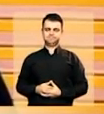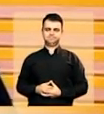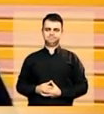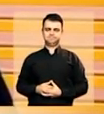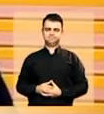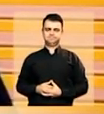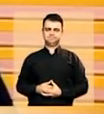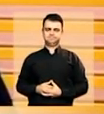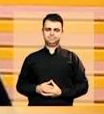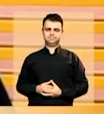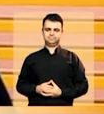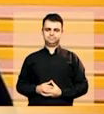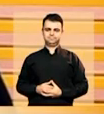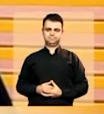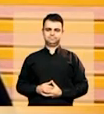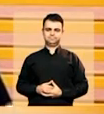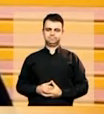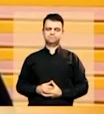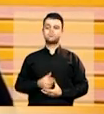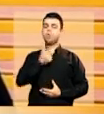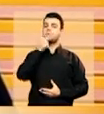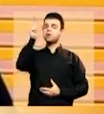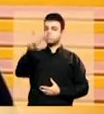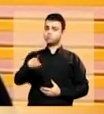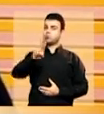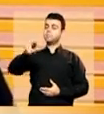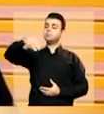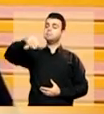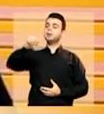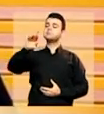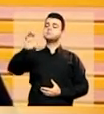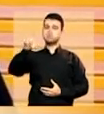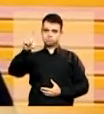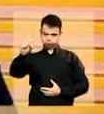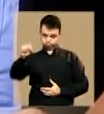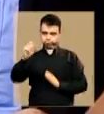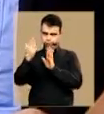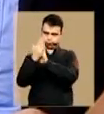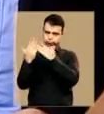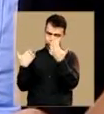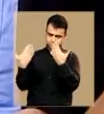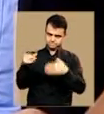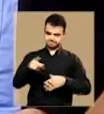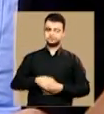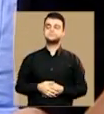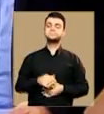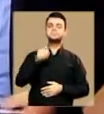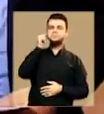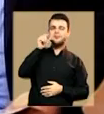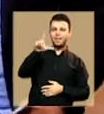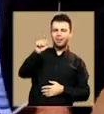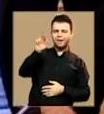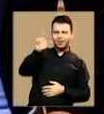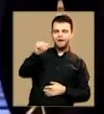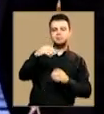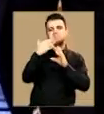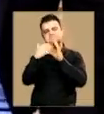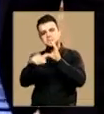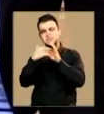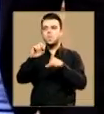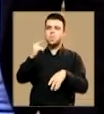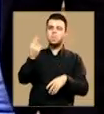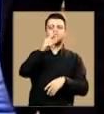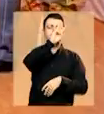30939 e falar diretamente com o chairman do programa, que é o Marcelo. Perfeito. Lara, um e-mail ou